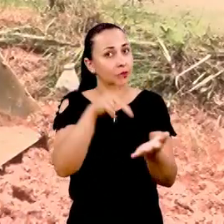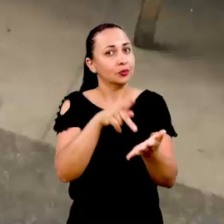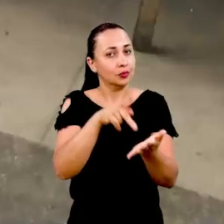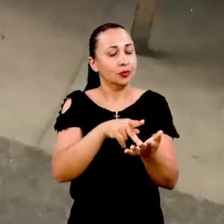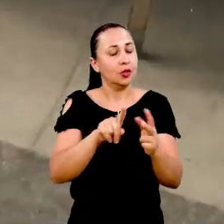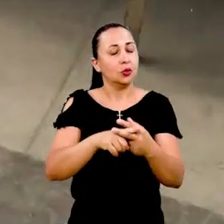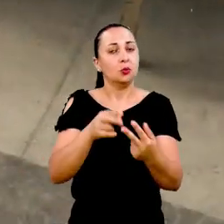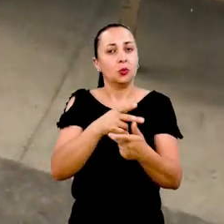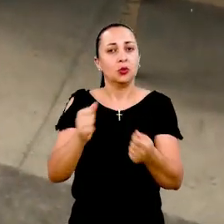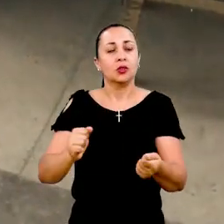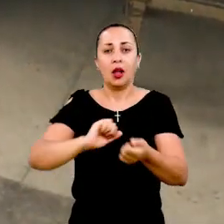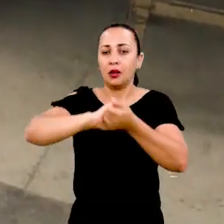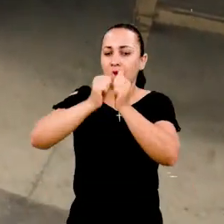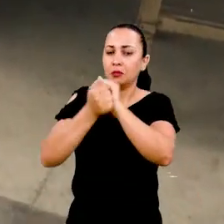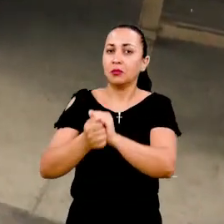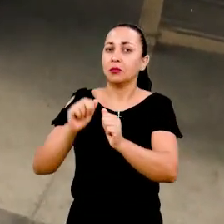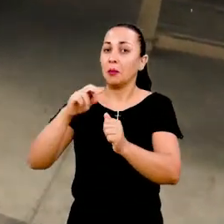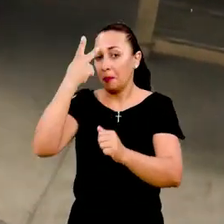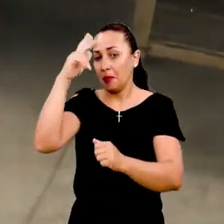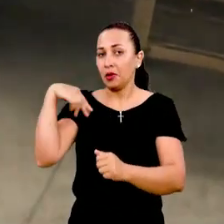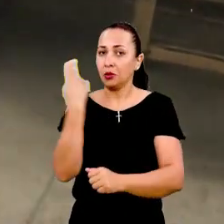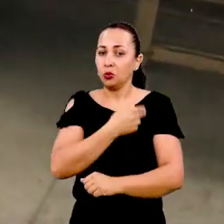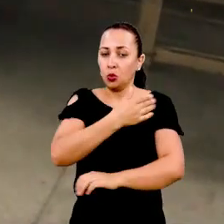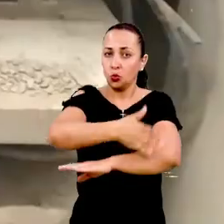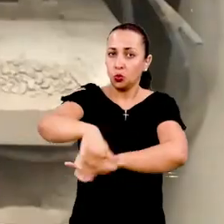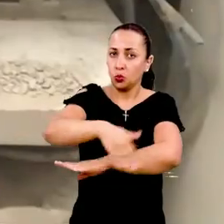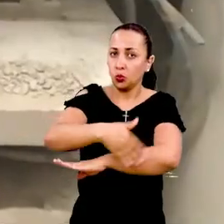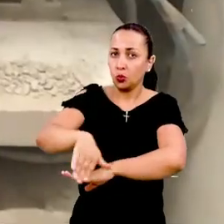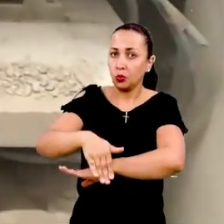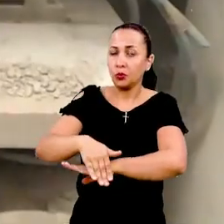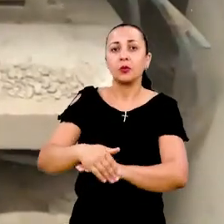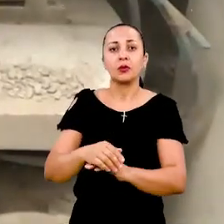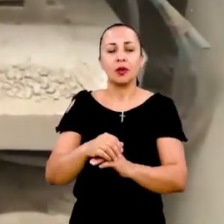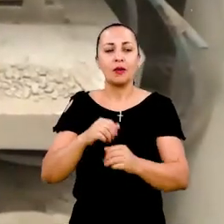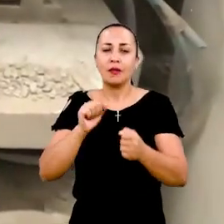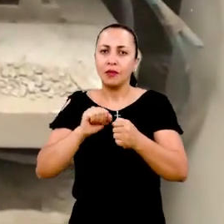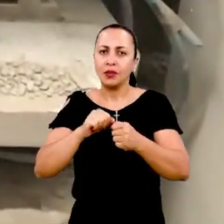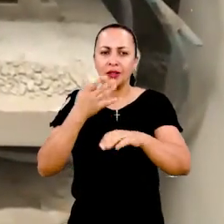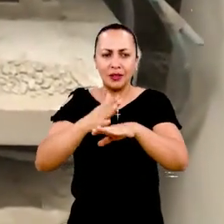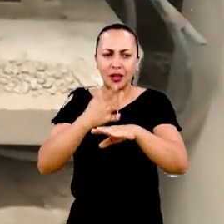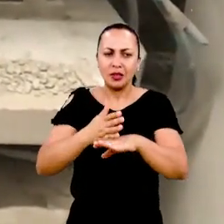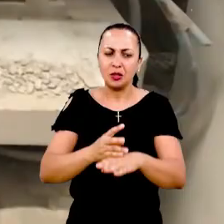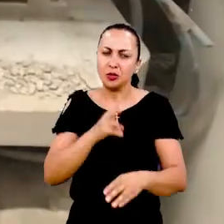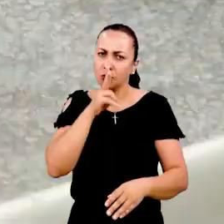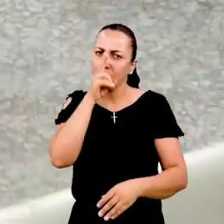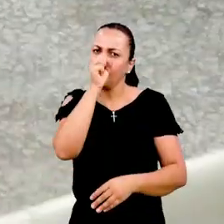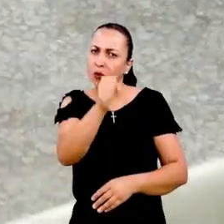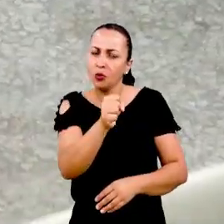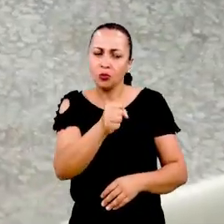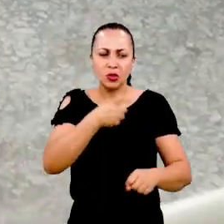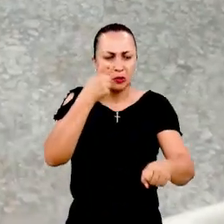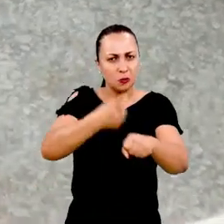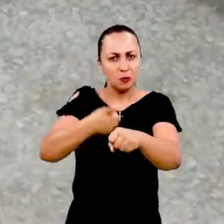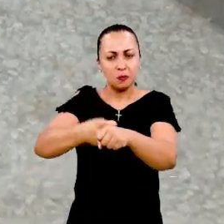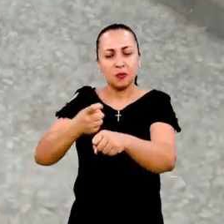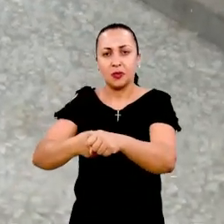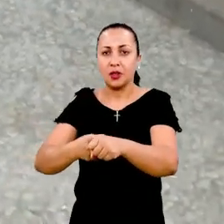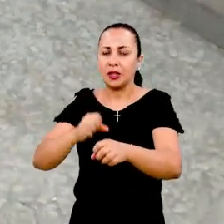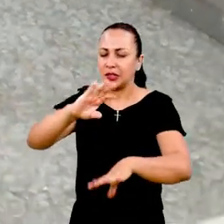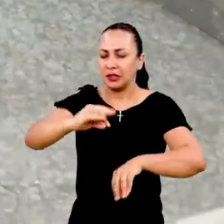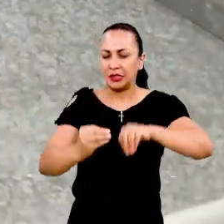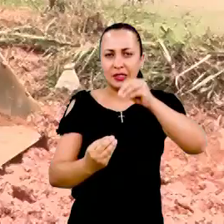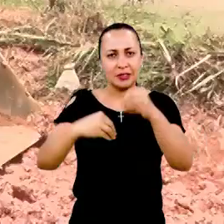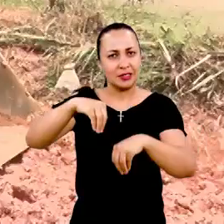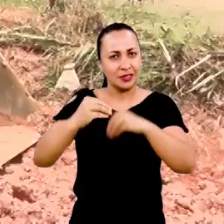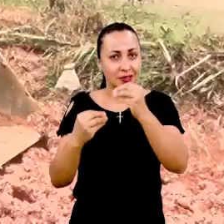se realmente esse produto se adequa aos nossos solos. Então, nós vamos fazer testes de resistência, testes de deformabilidade. Então,